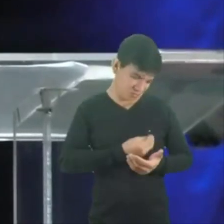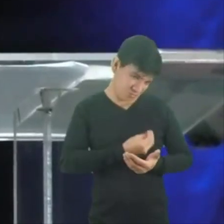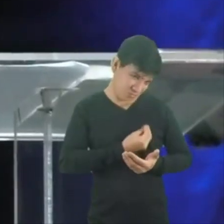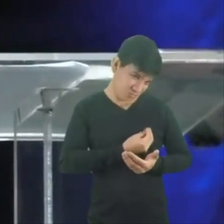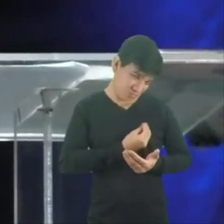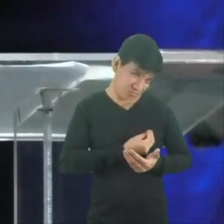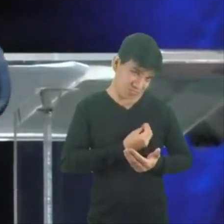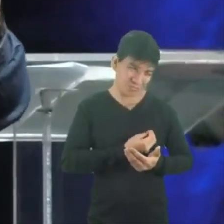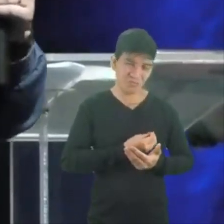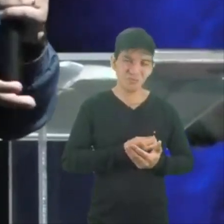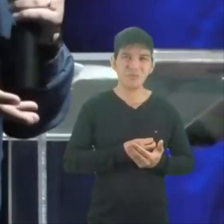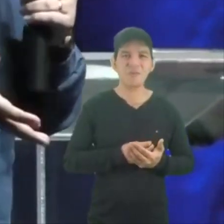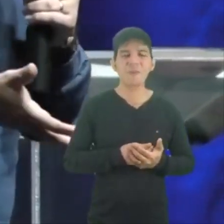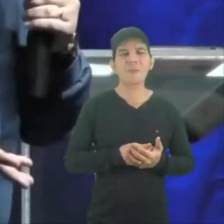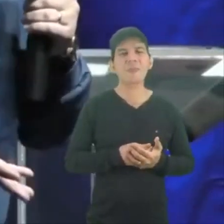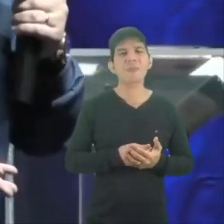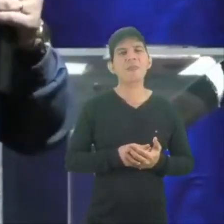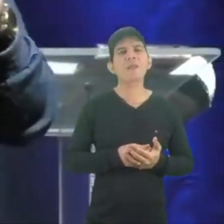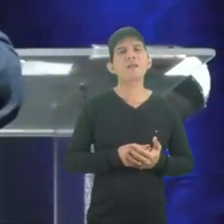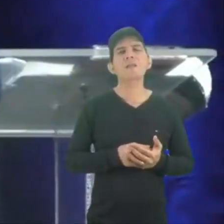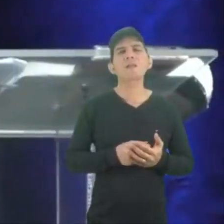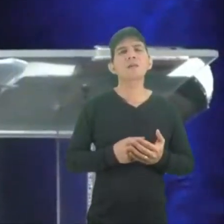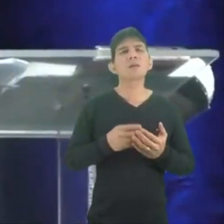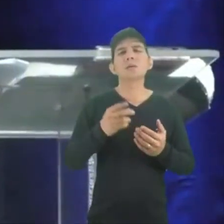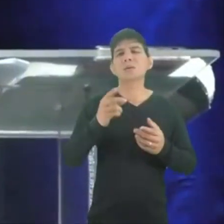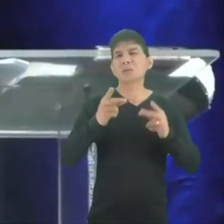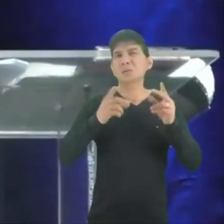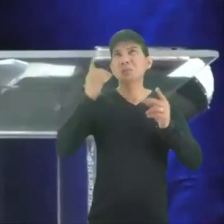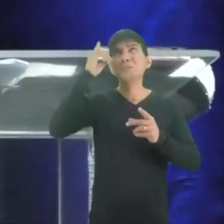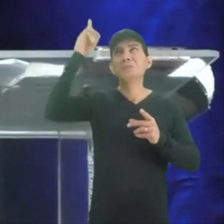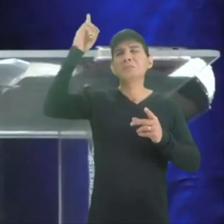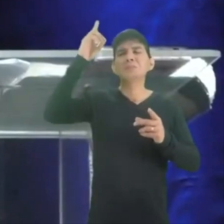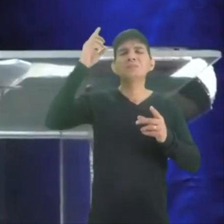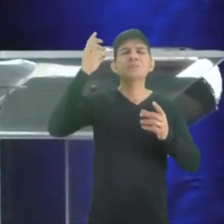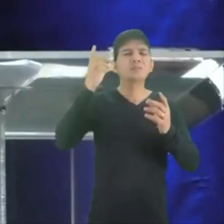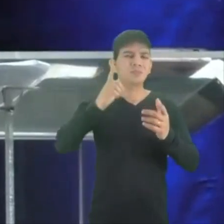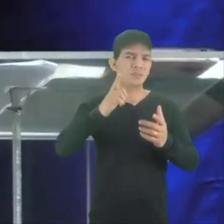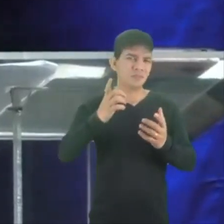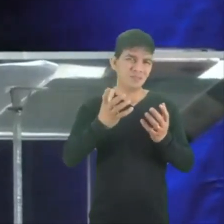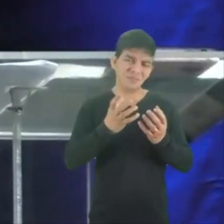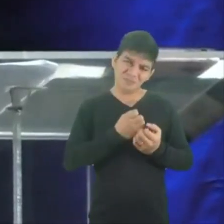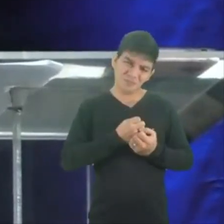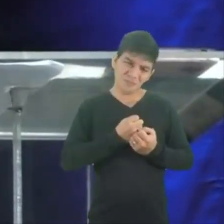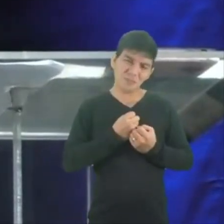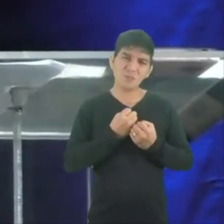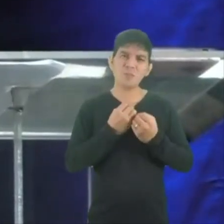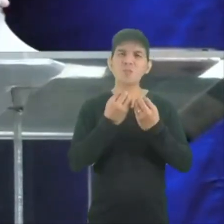fatos onde Deus tem que procurar nos agradar. E não é bem assim.